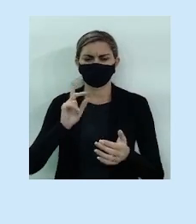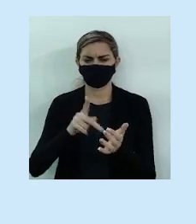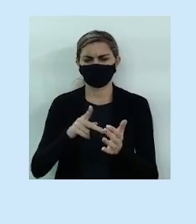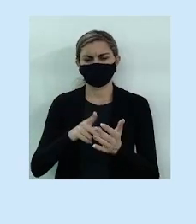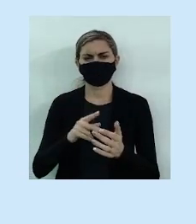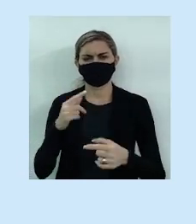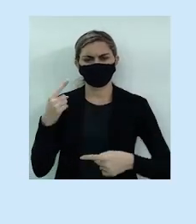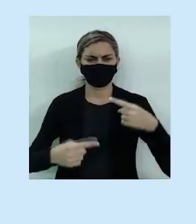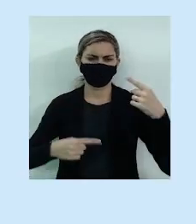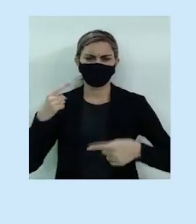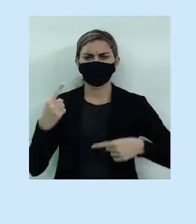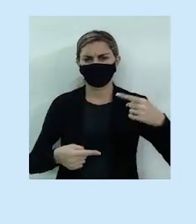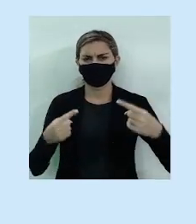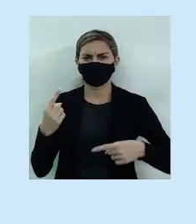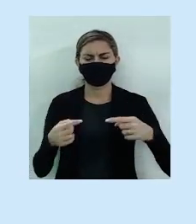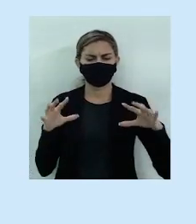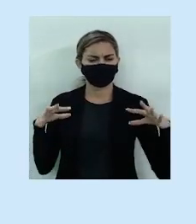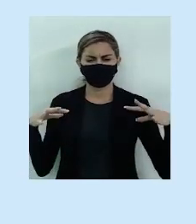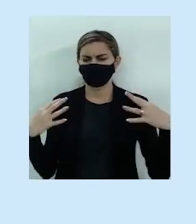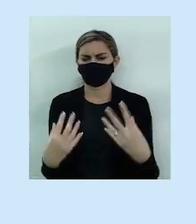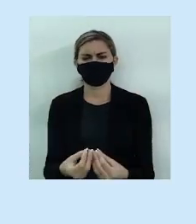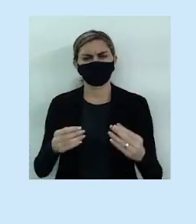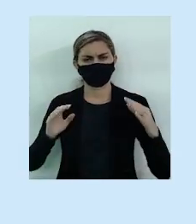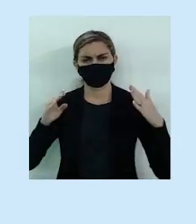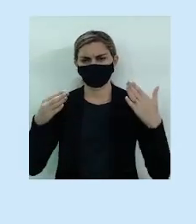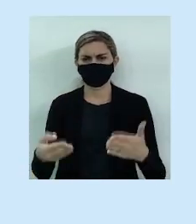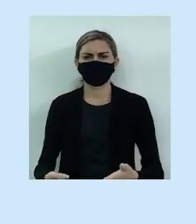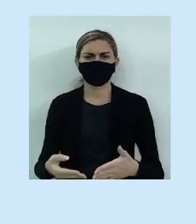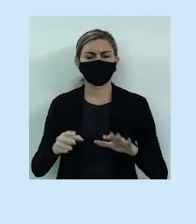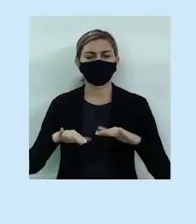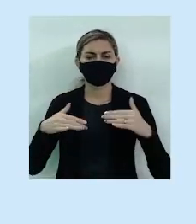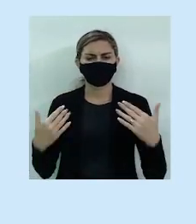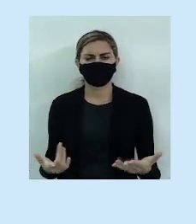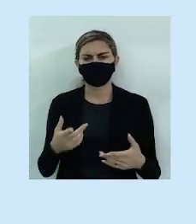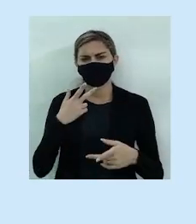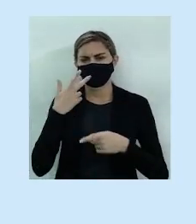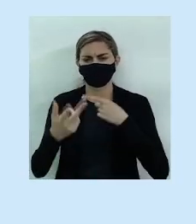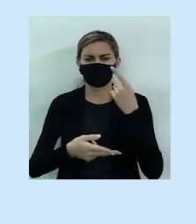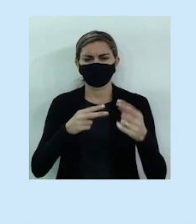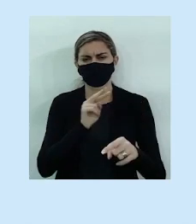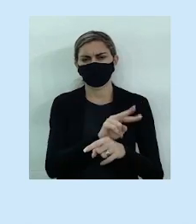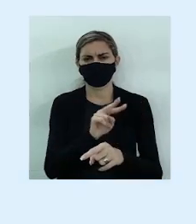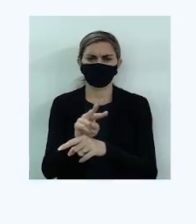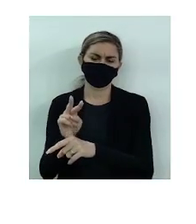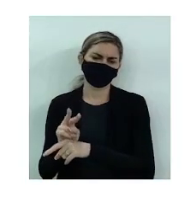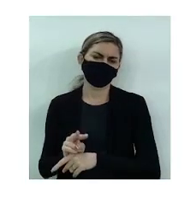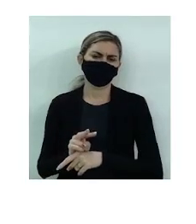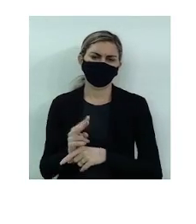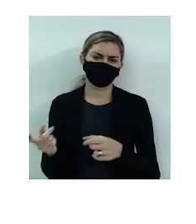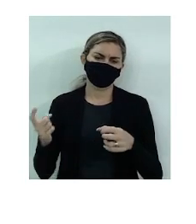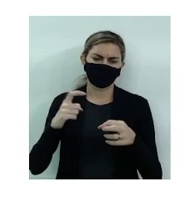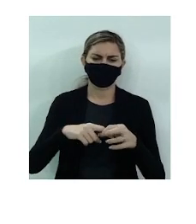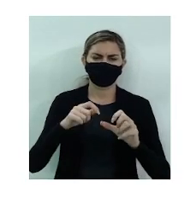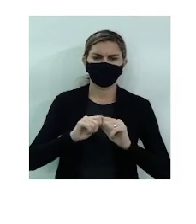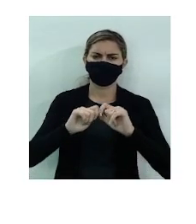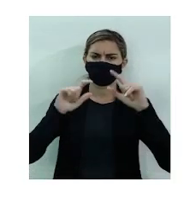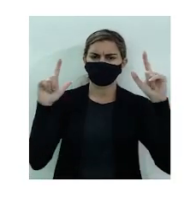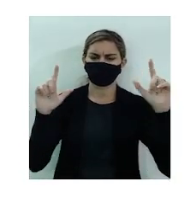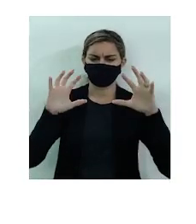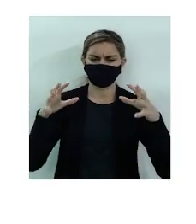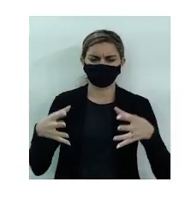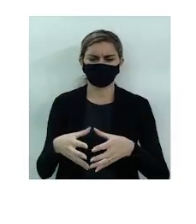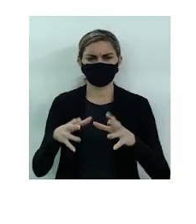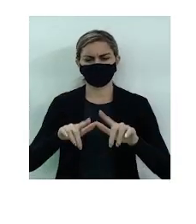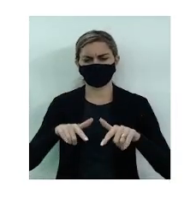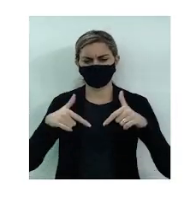como uma política, ela que vai dar todo o direcionamento. Então, quando a gente fala em conservação, voltando ao slide, é um conjunto